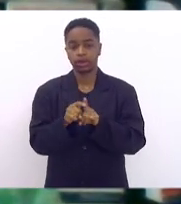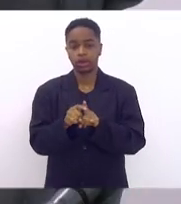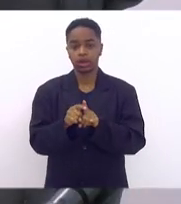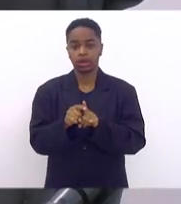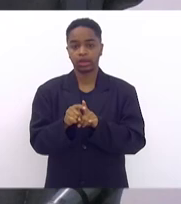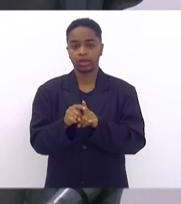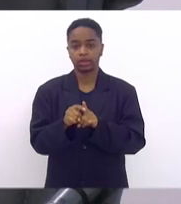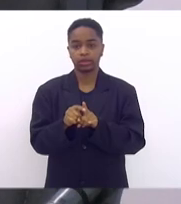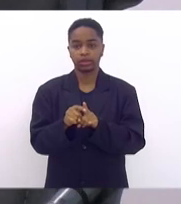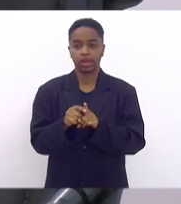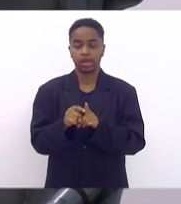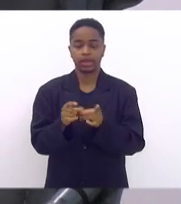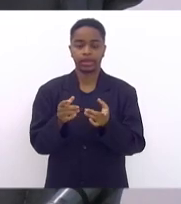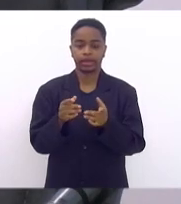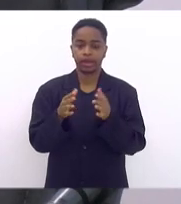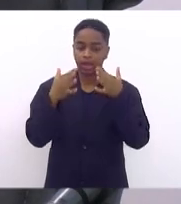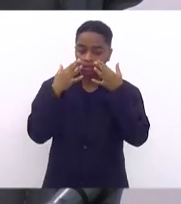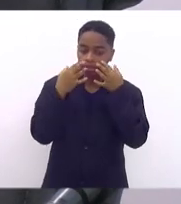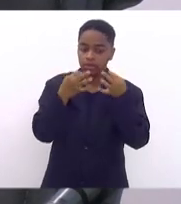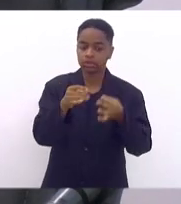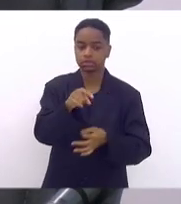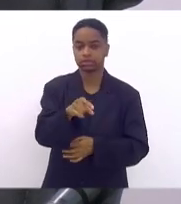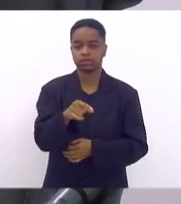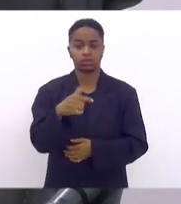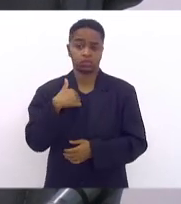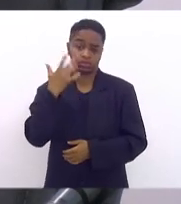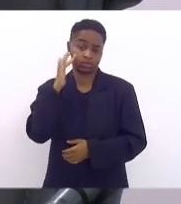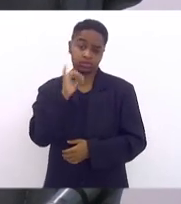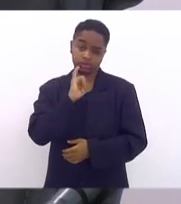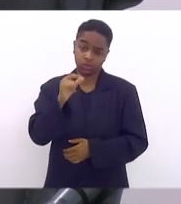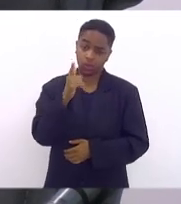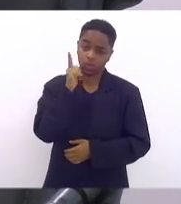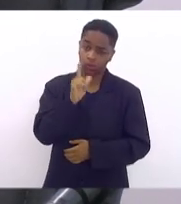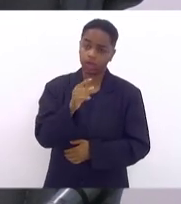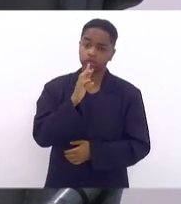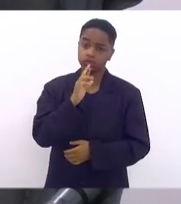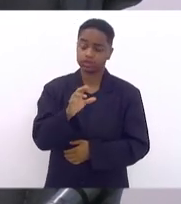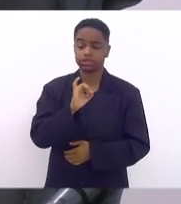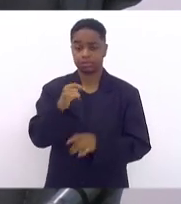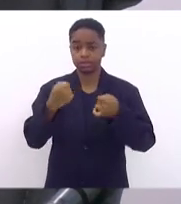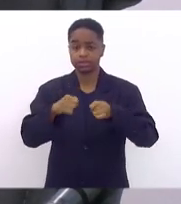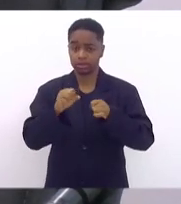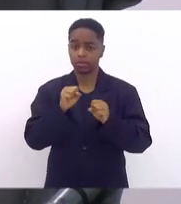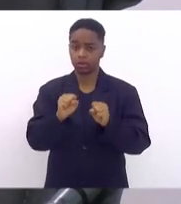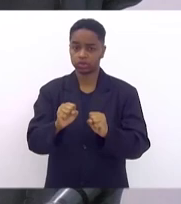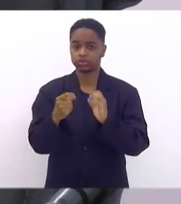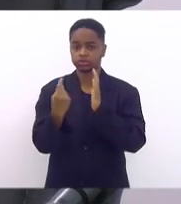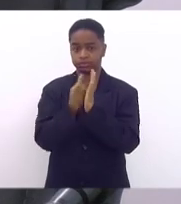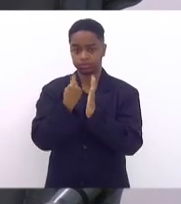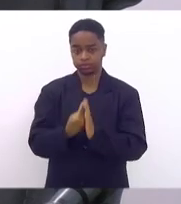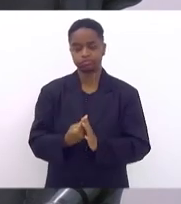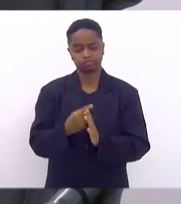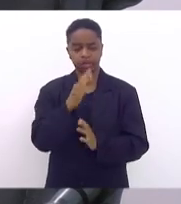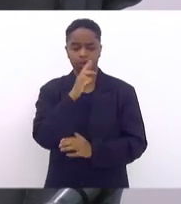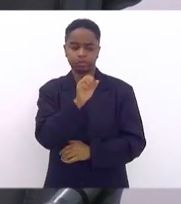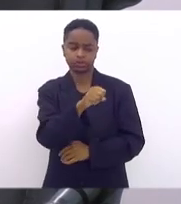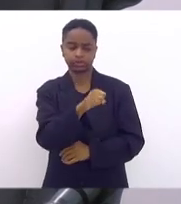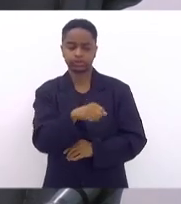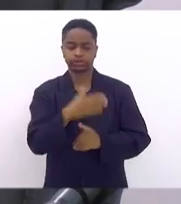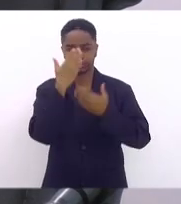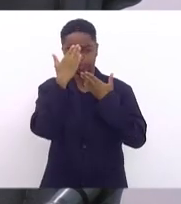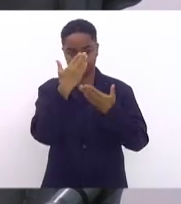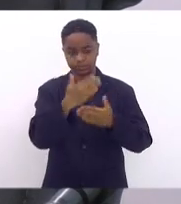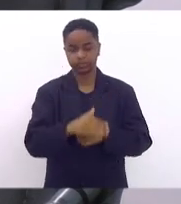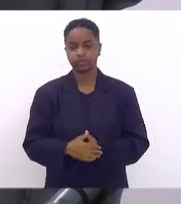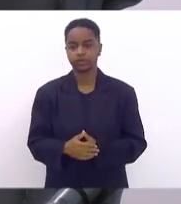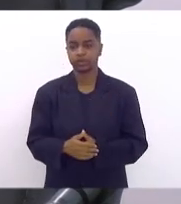tá? Não sei se eu respondi, se precisar de mais alguma coisa, é só perguntar. Respondeu sim, com certeza. Então,